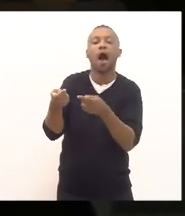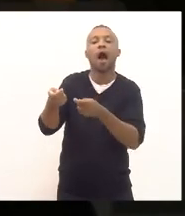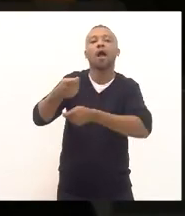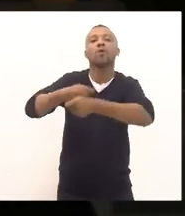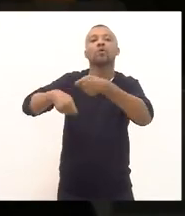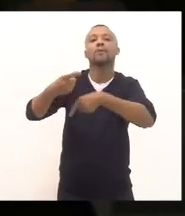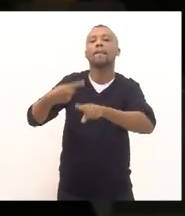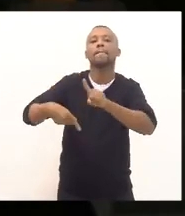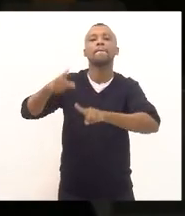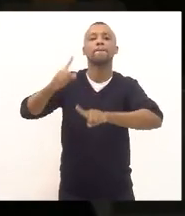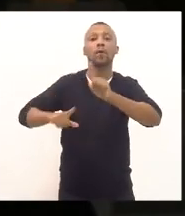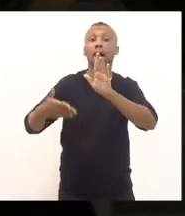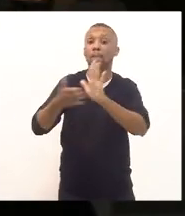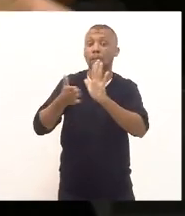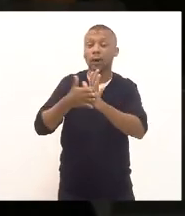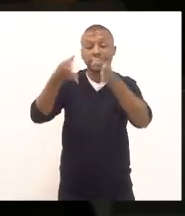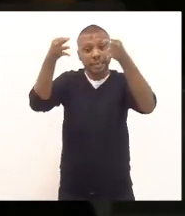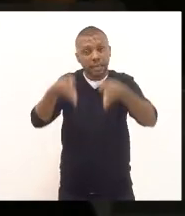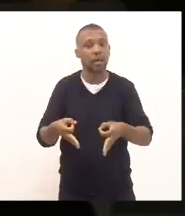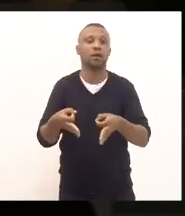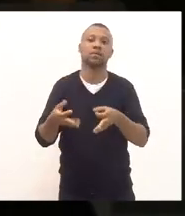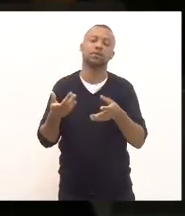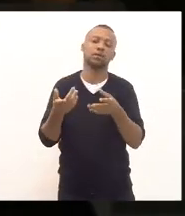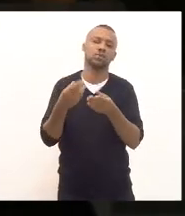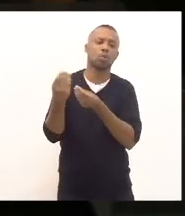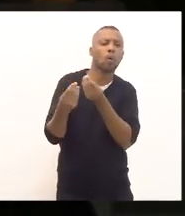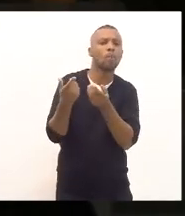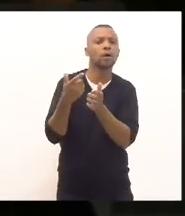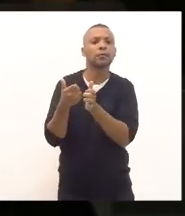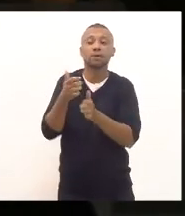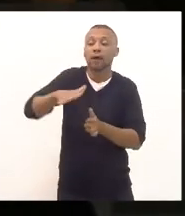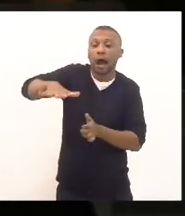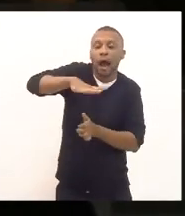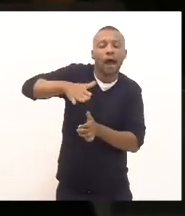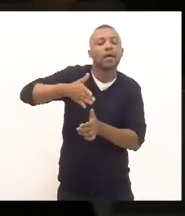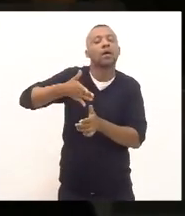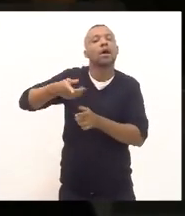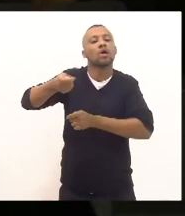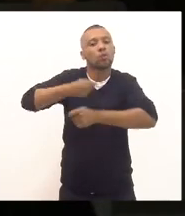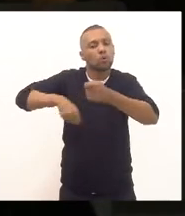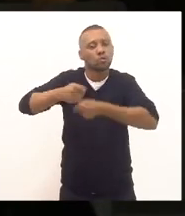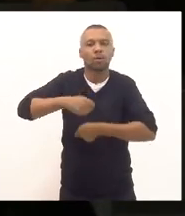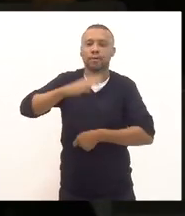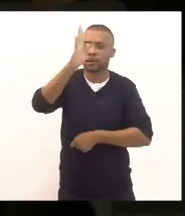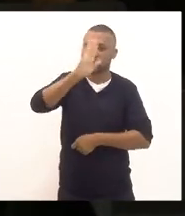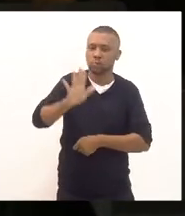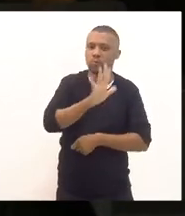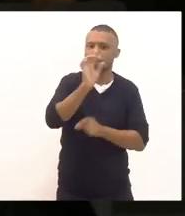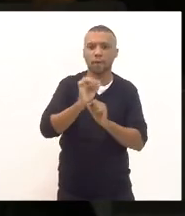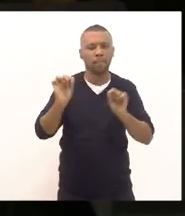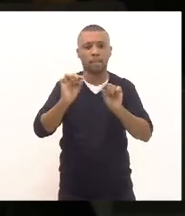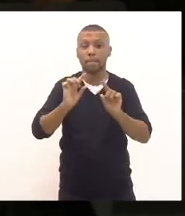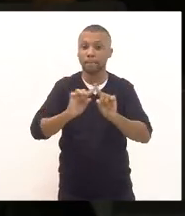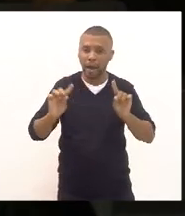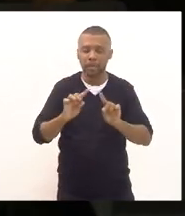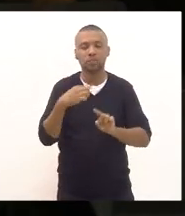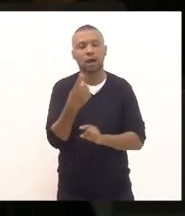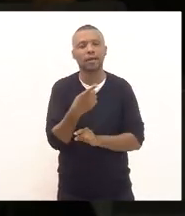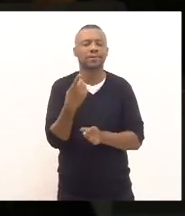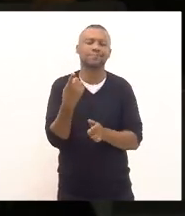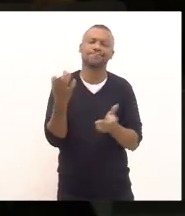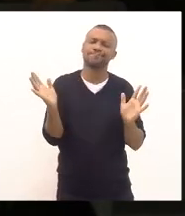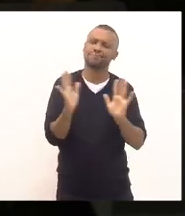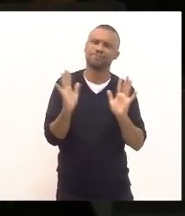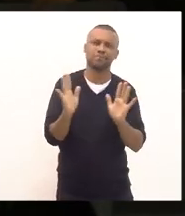uma proposta concreta de sua argumento econômico do nosso país mas estamos longe